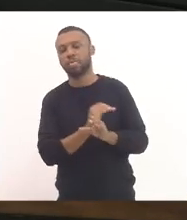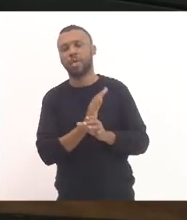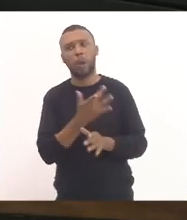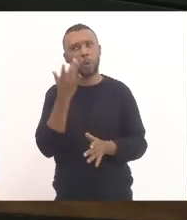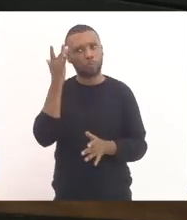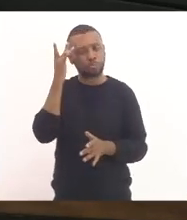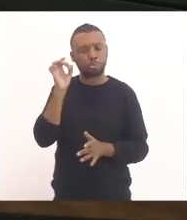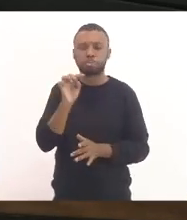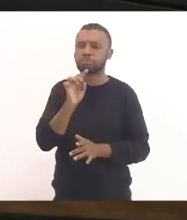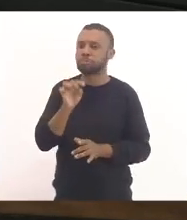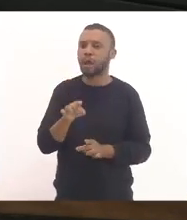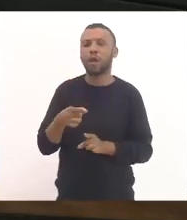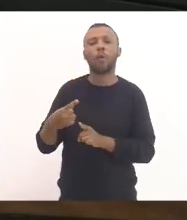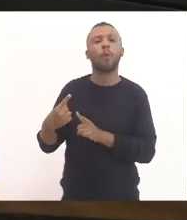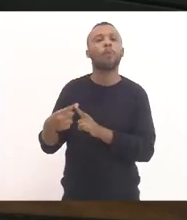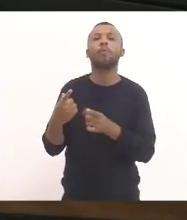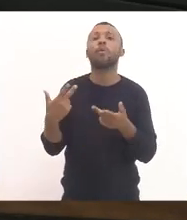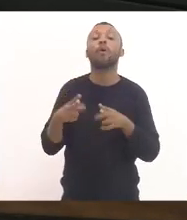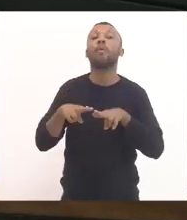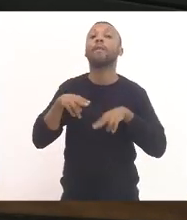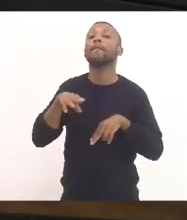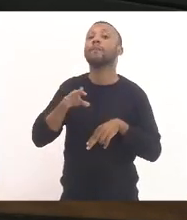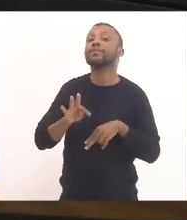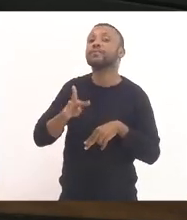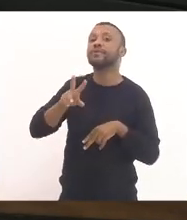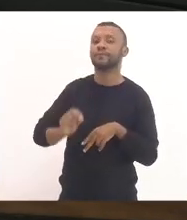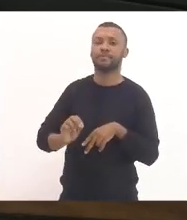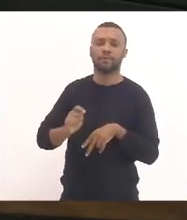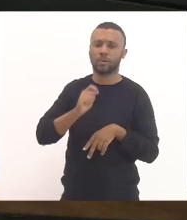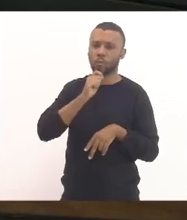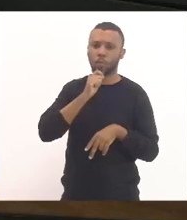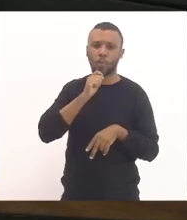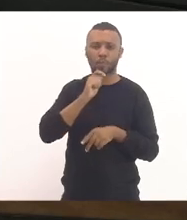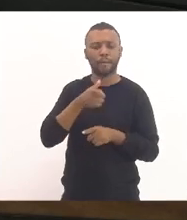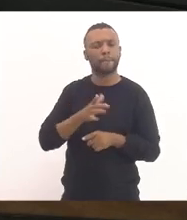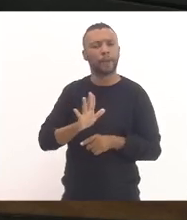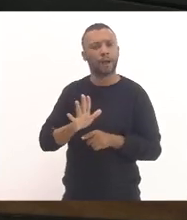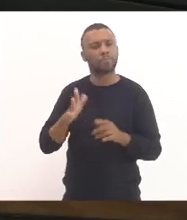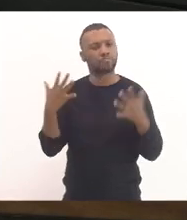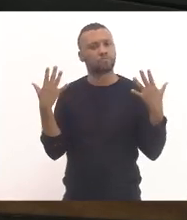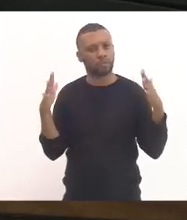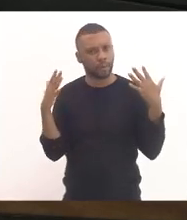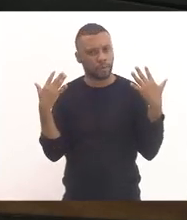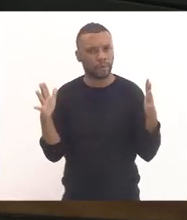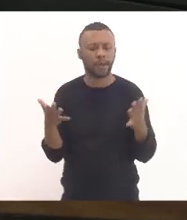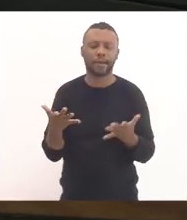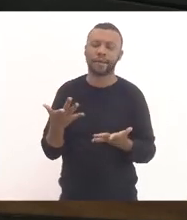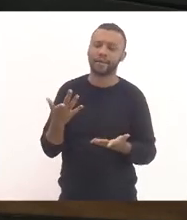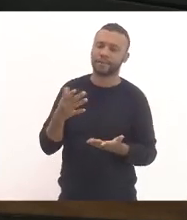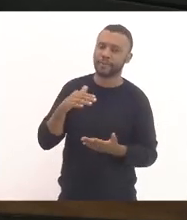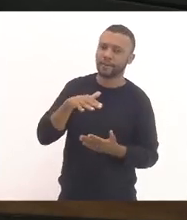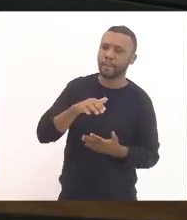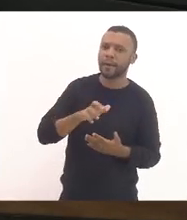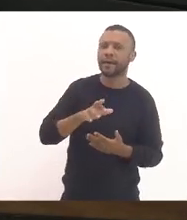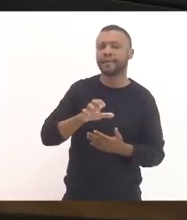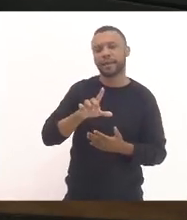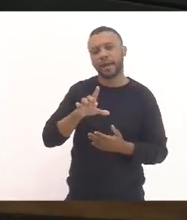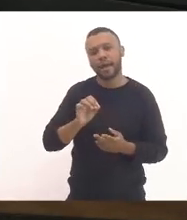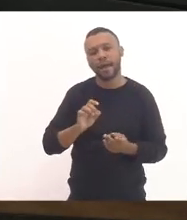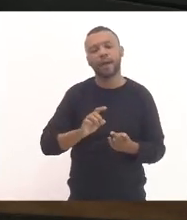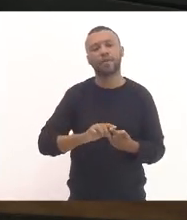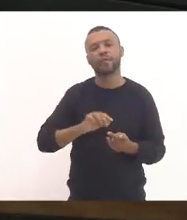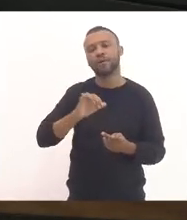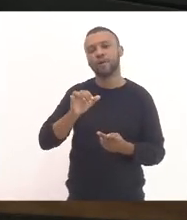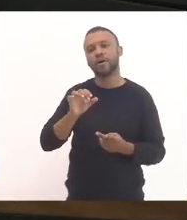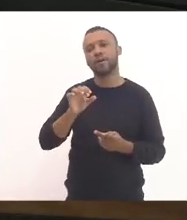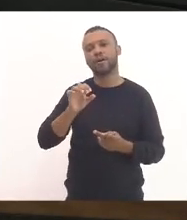sinceramente não sei porque é no mais Parabéns doutor Marcelo Parabéns doutor João sempre teve